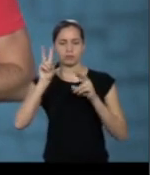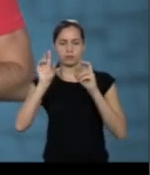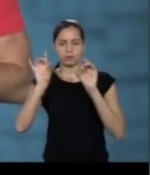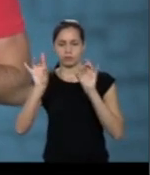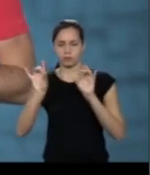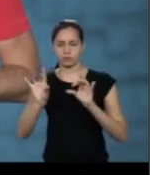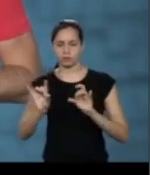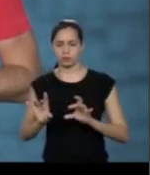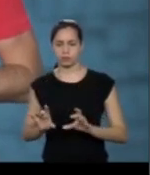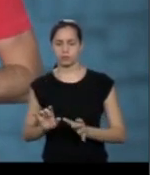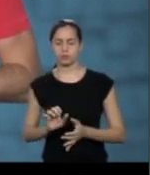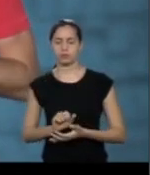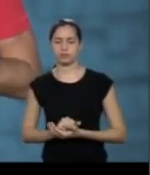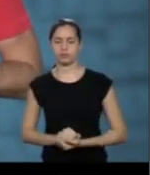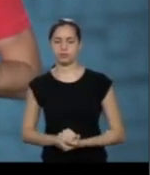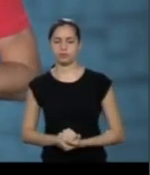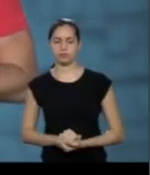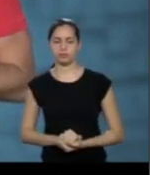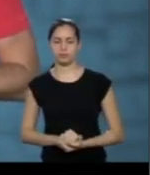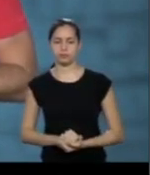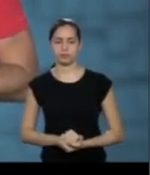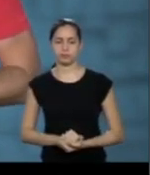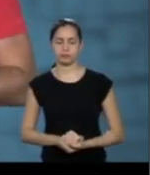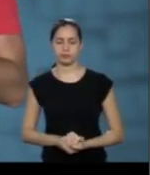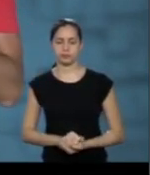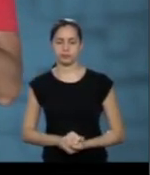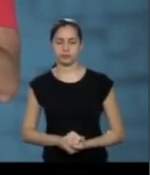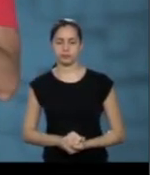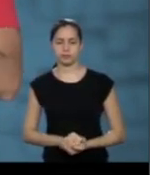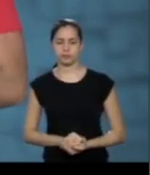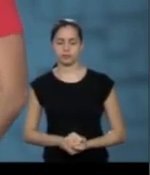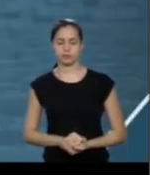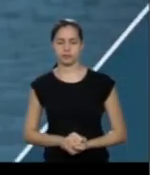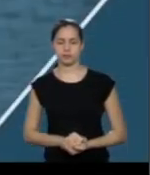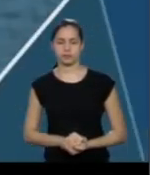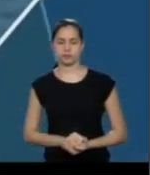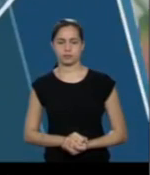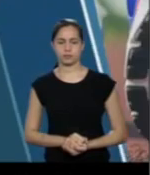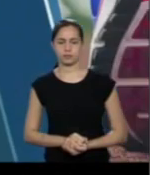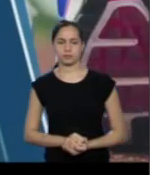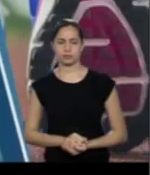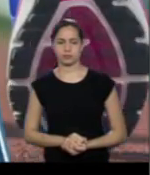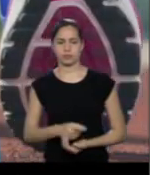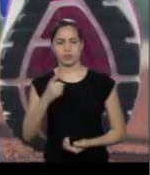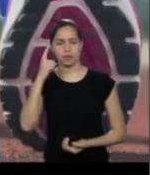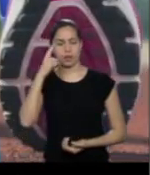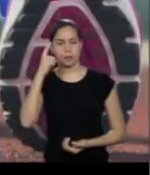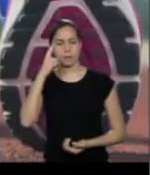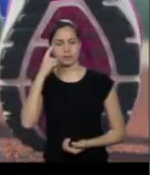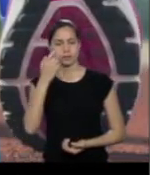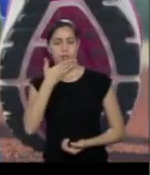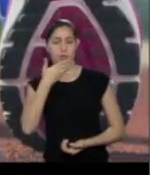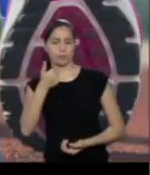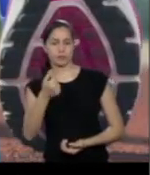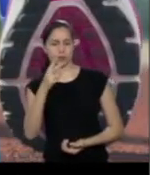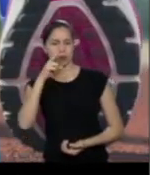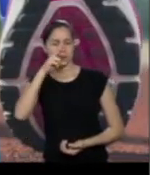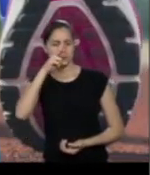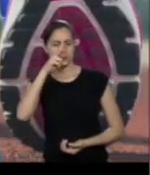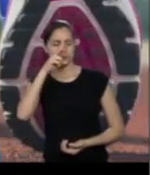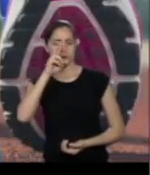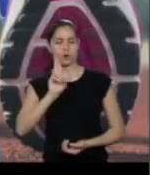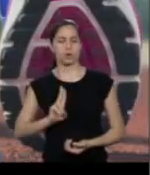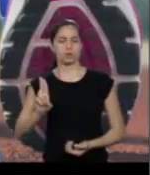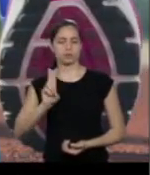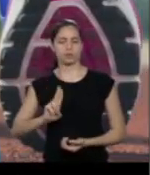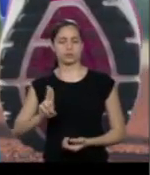o peso, a força normal, a tração, o atrito e a força elástica. Conhecendo melhor essas forças e utilizando a segunda lei de